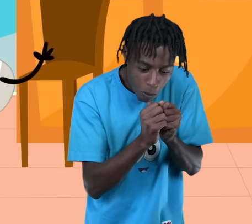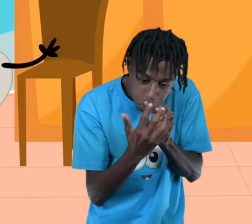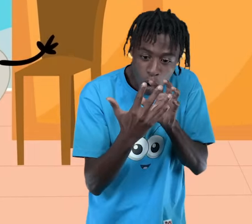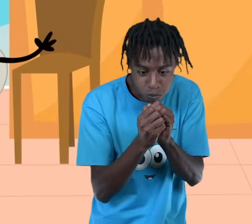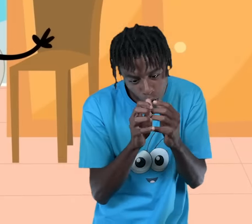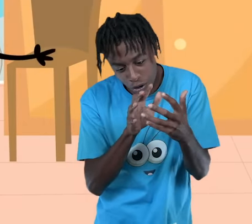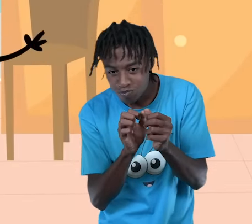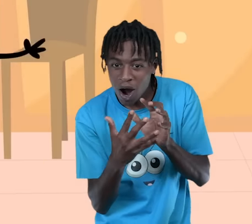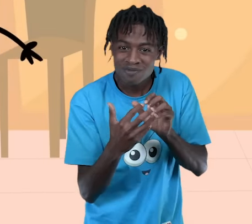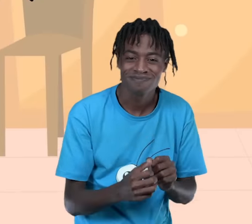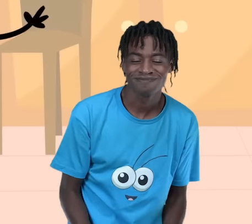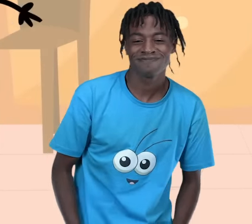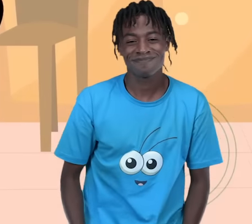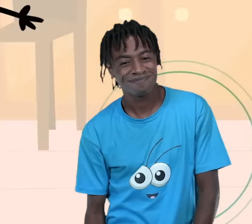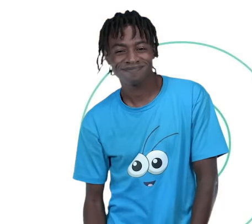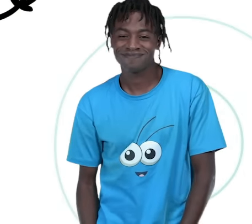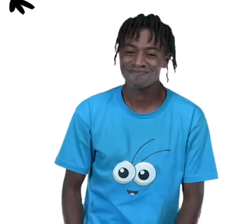estourar.